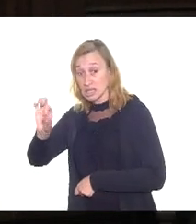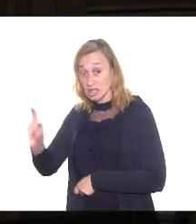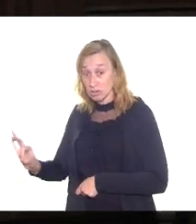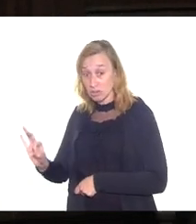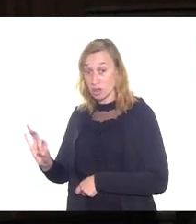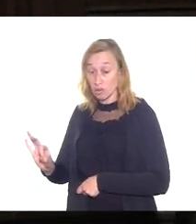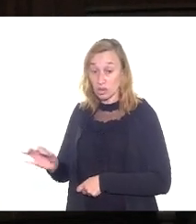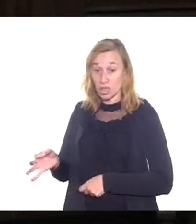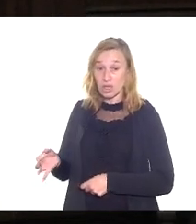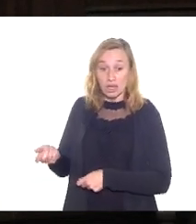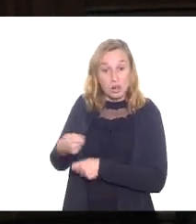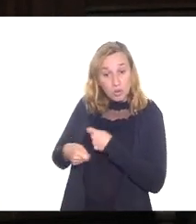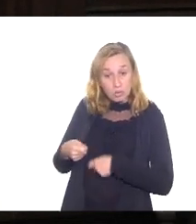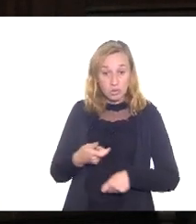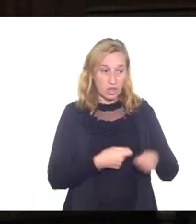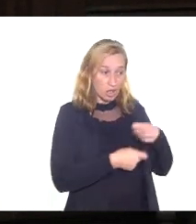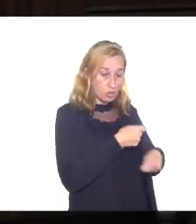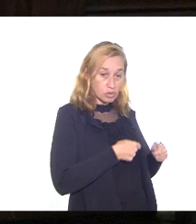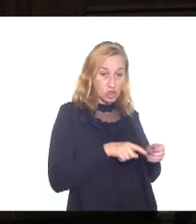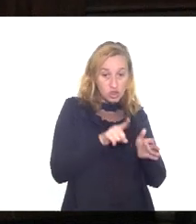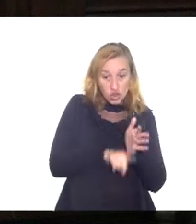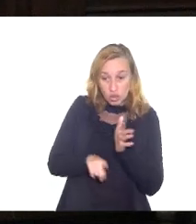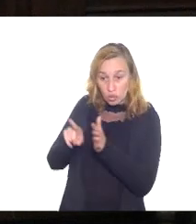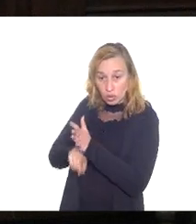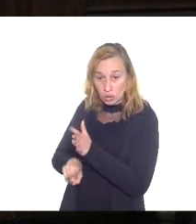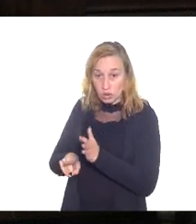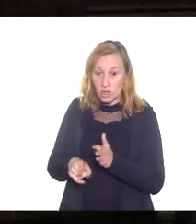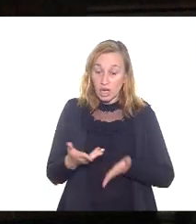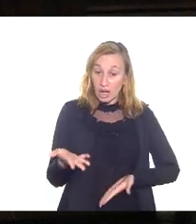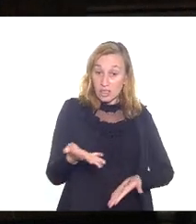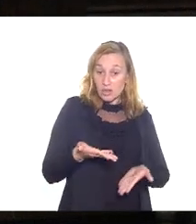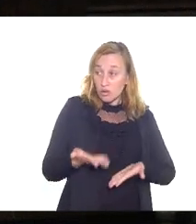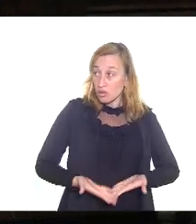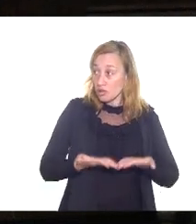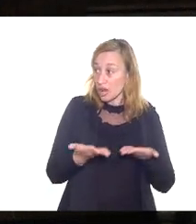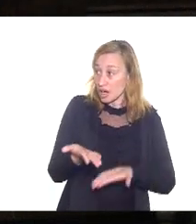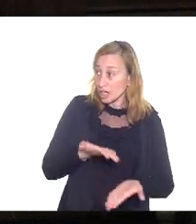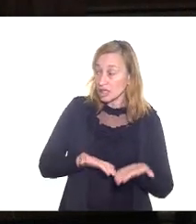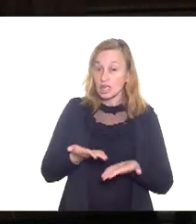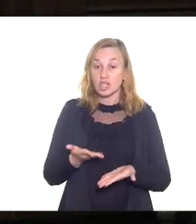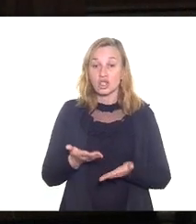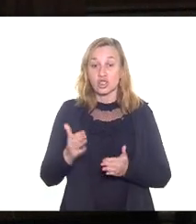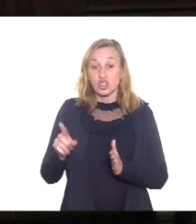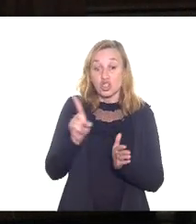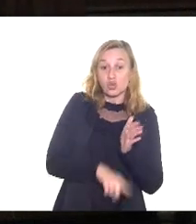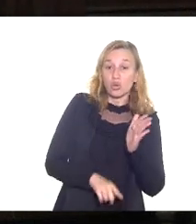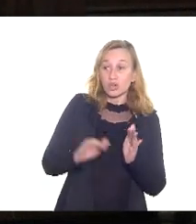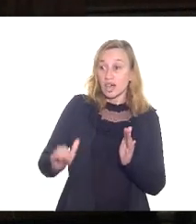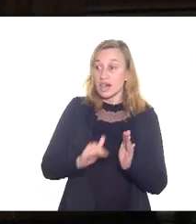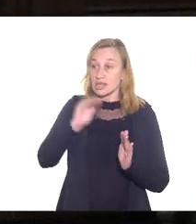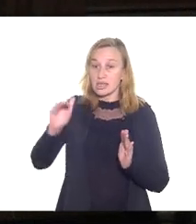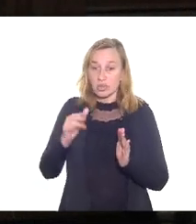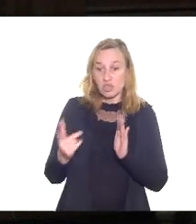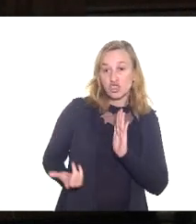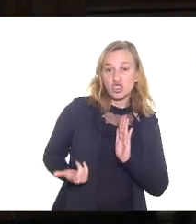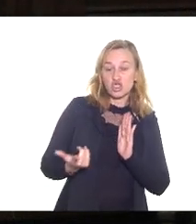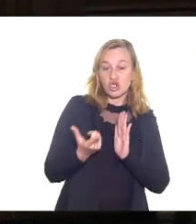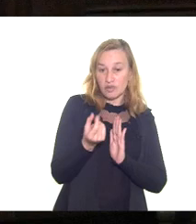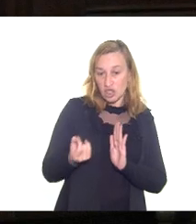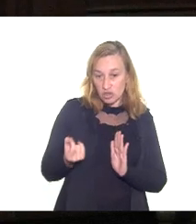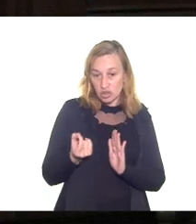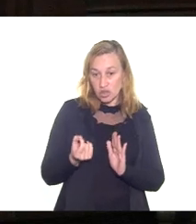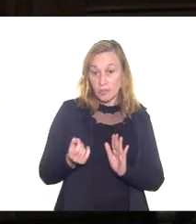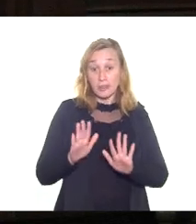aí, tantas quantas forem as ofertas, com desconto acima de 20%. Na